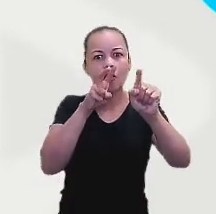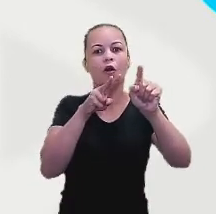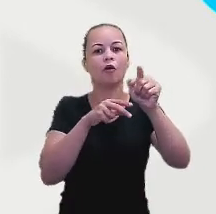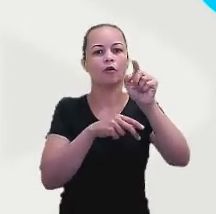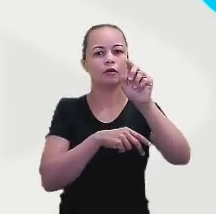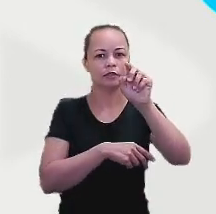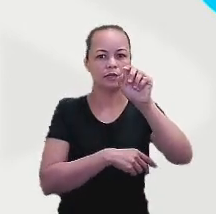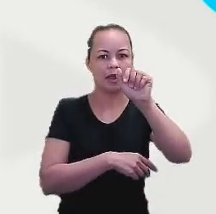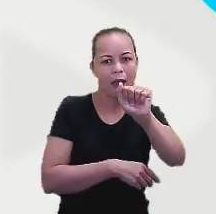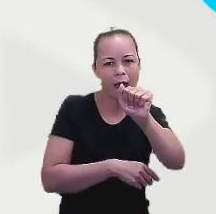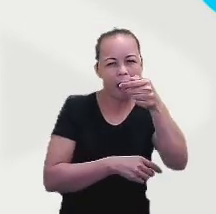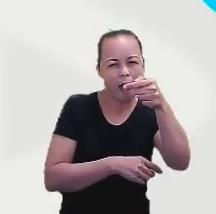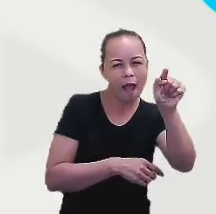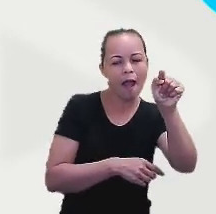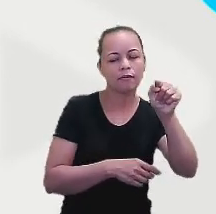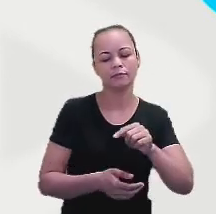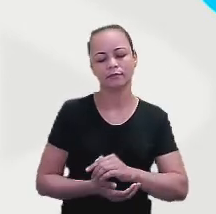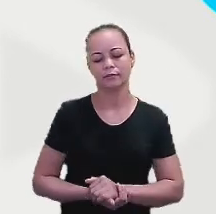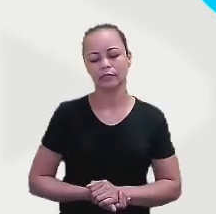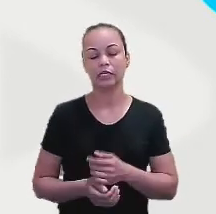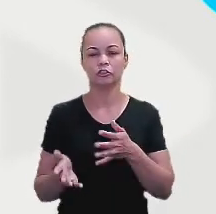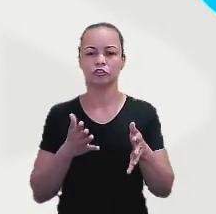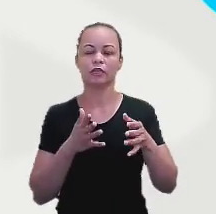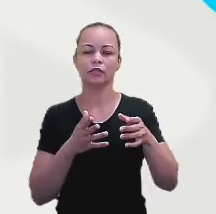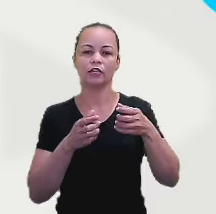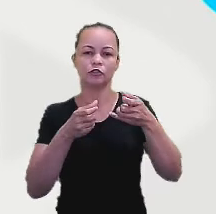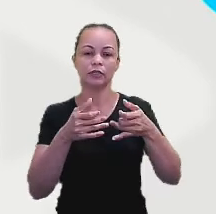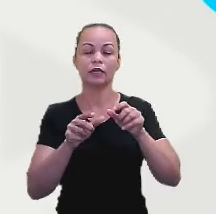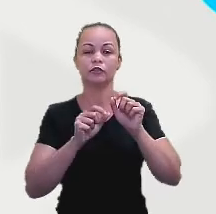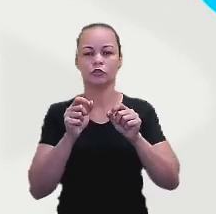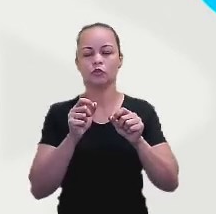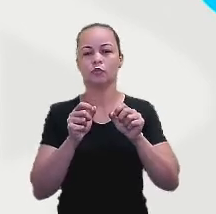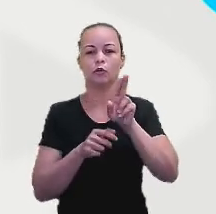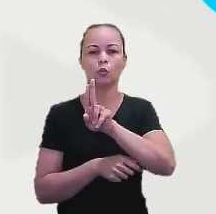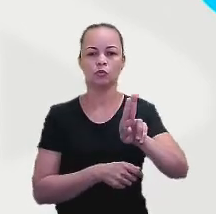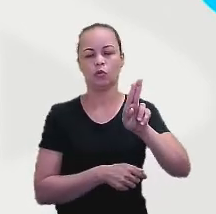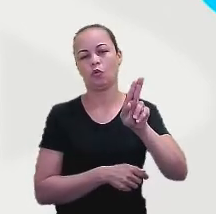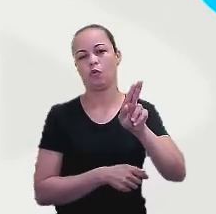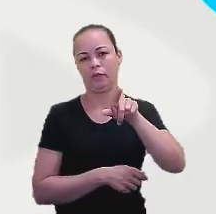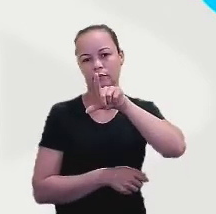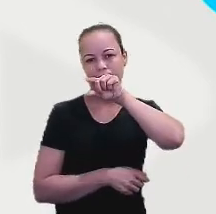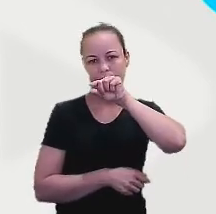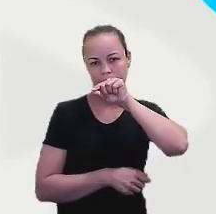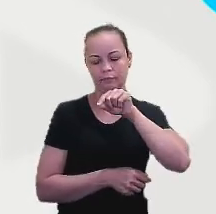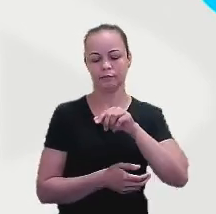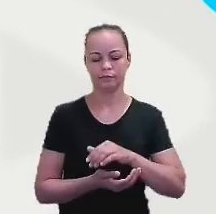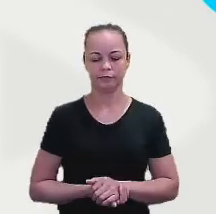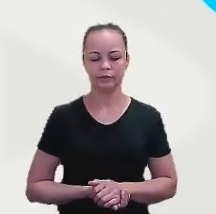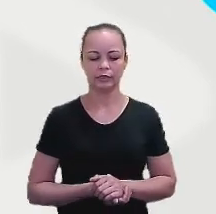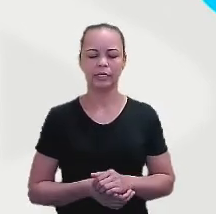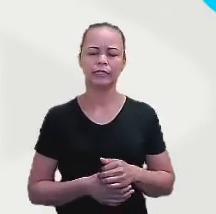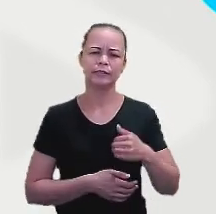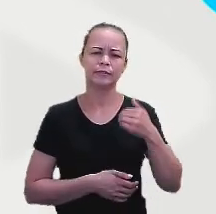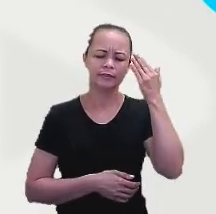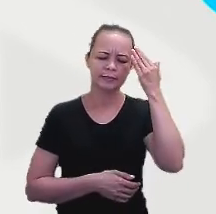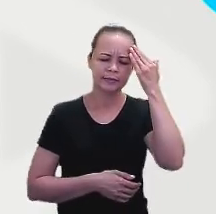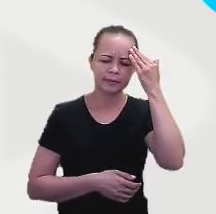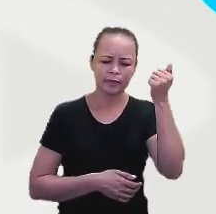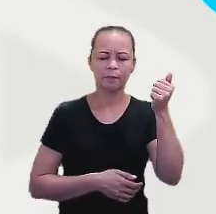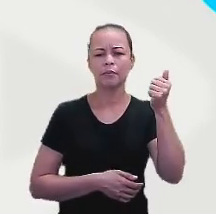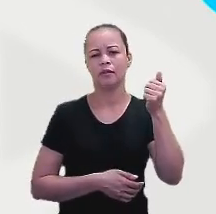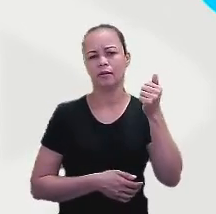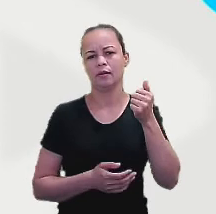finalzinho. Porque aí já está falando do nome da ave, né? Sabiá. E sabia, esse